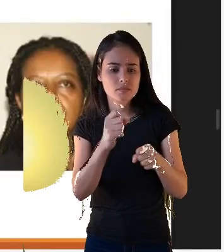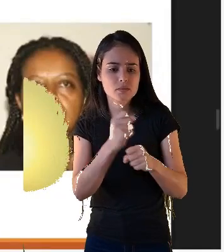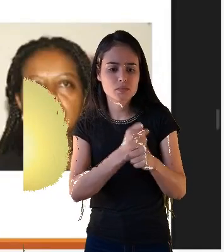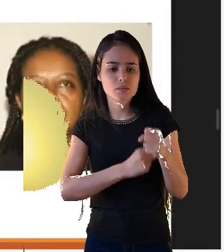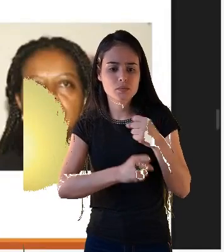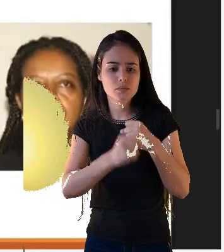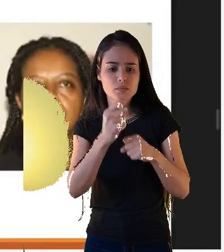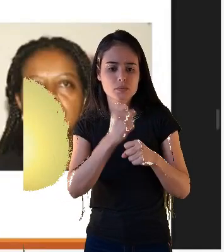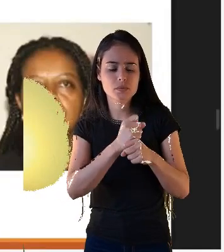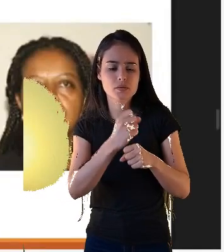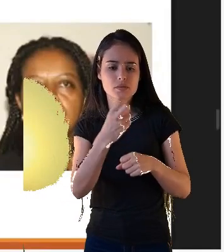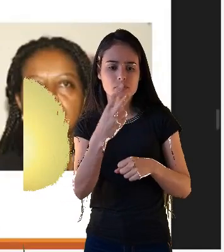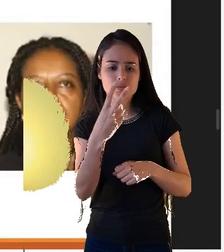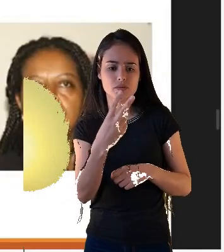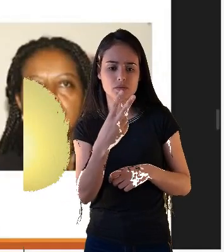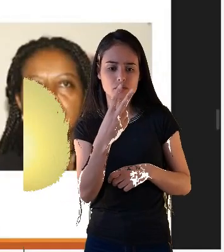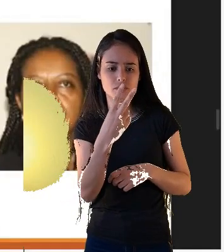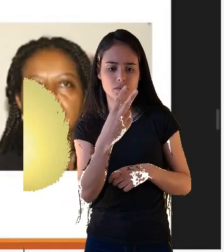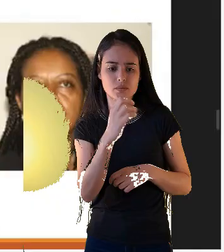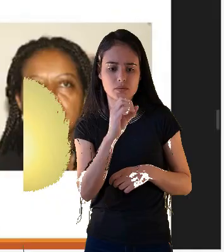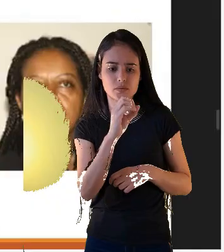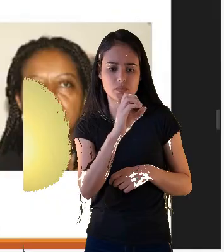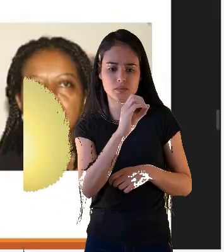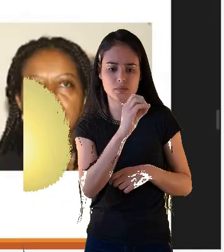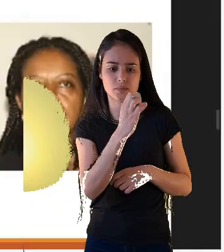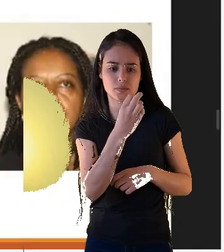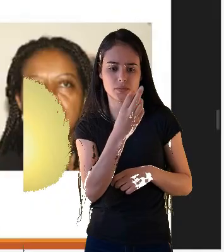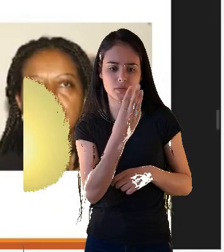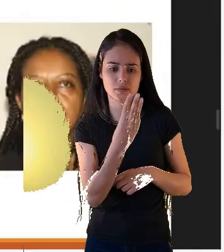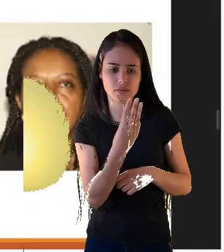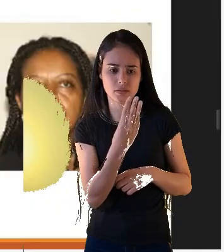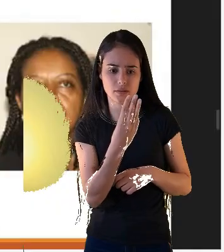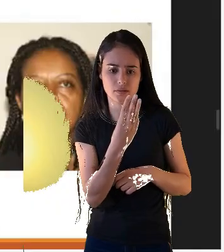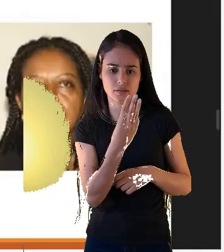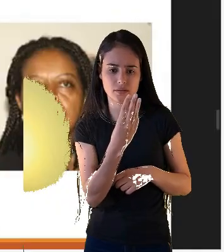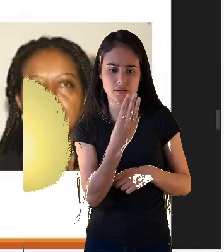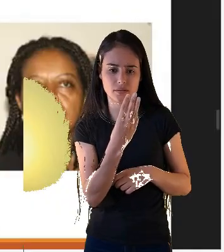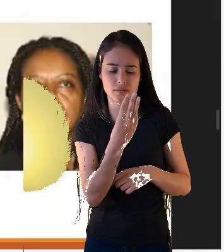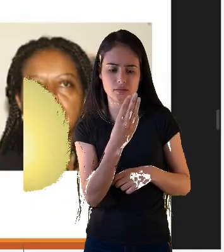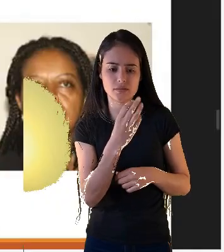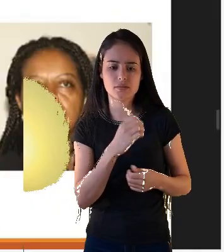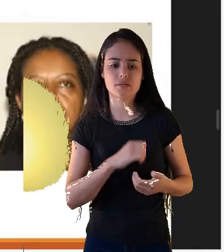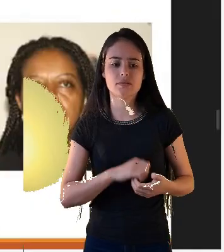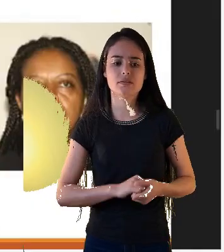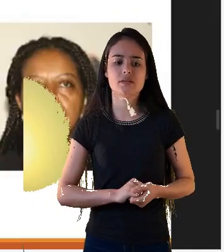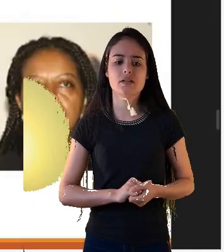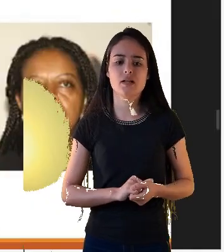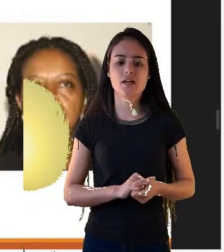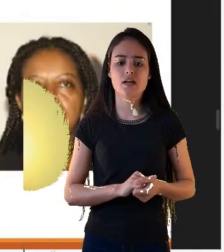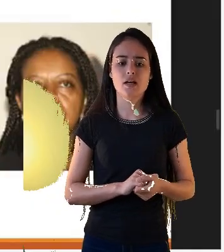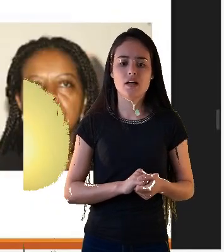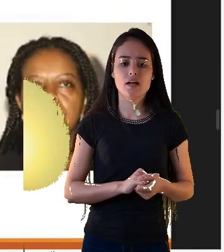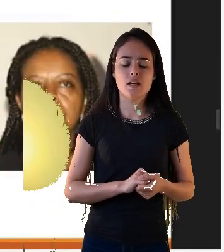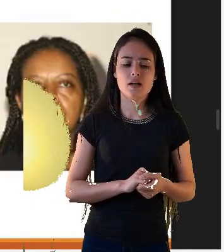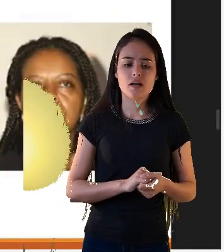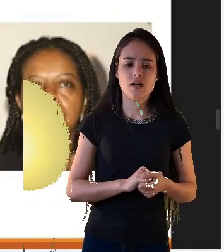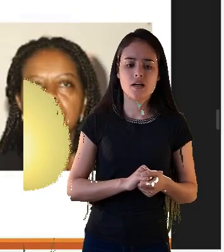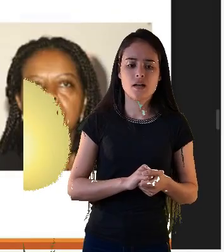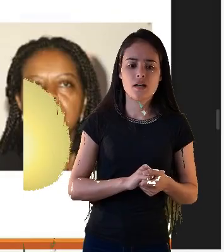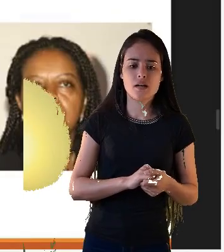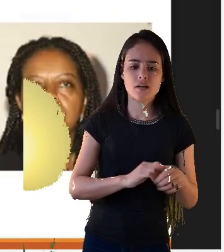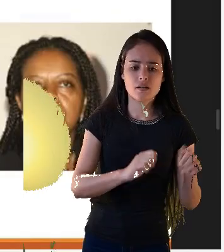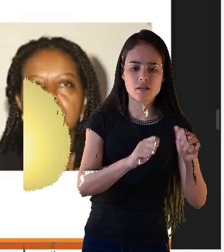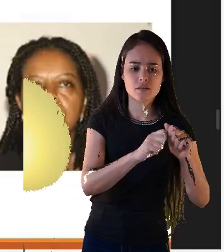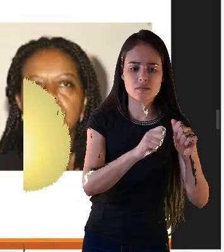Depois, também, a gente teve, em 2003, a criação do Ministério da